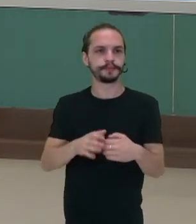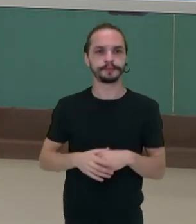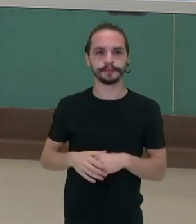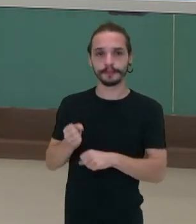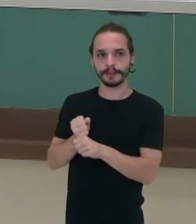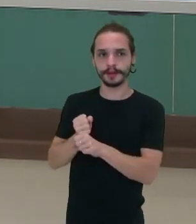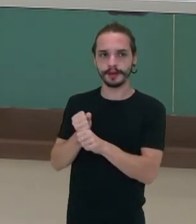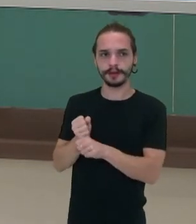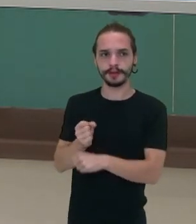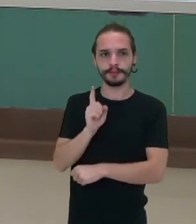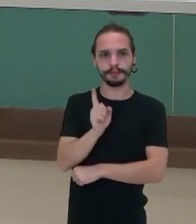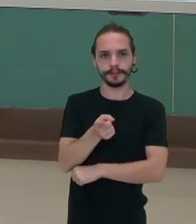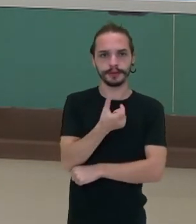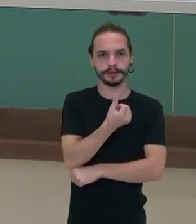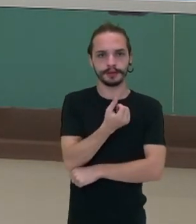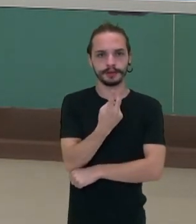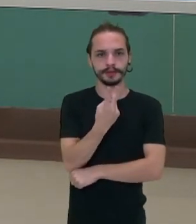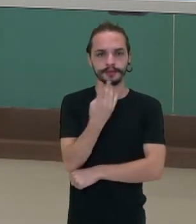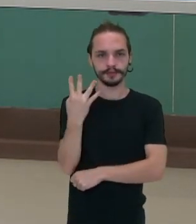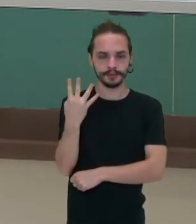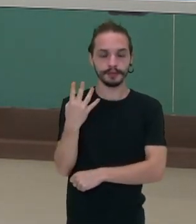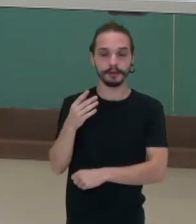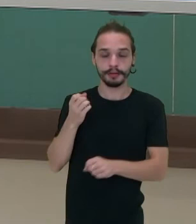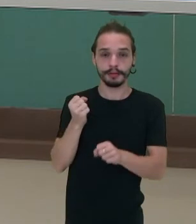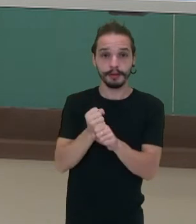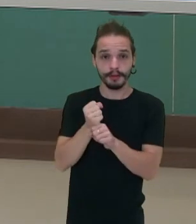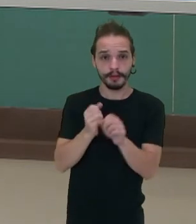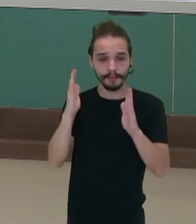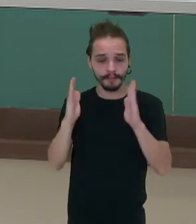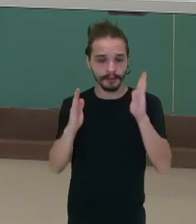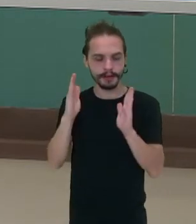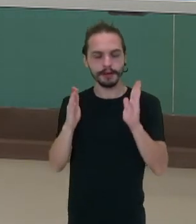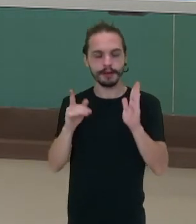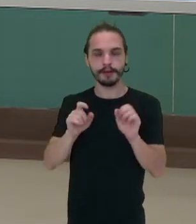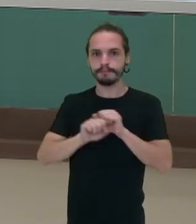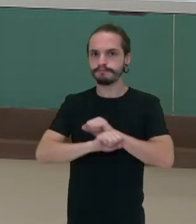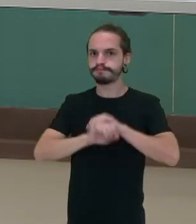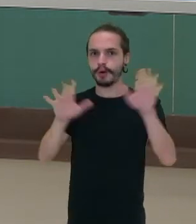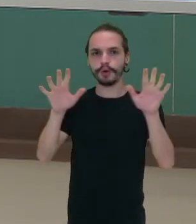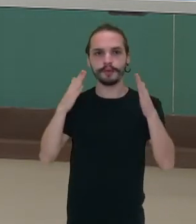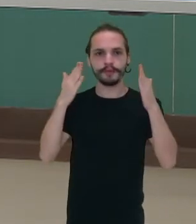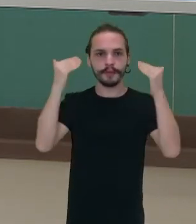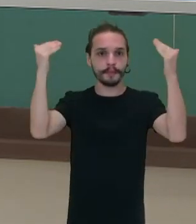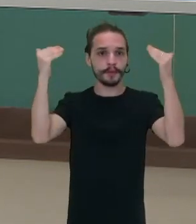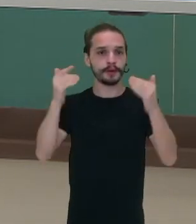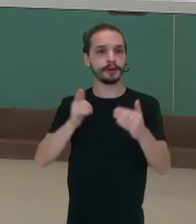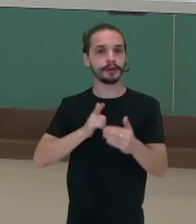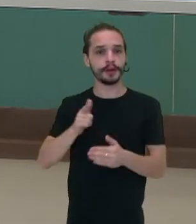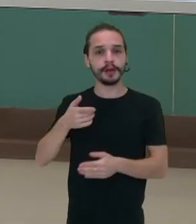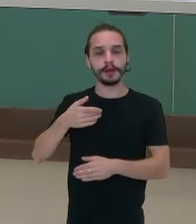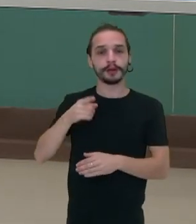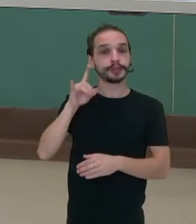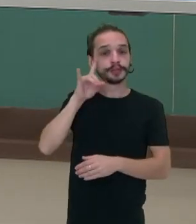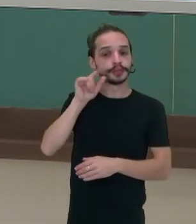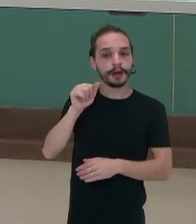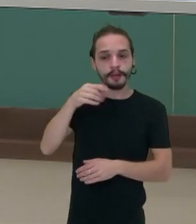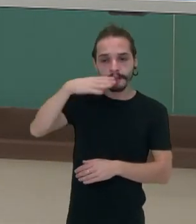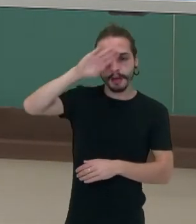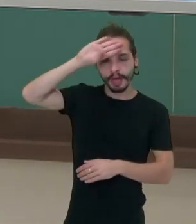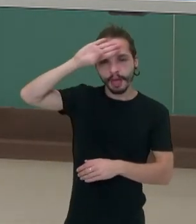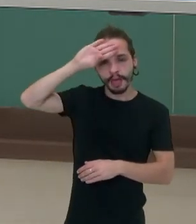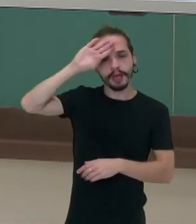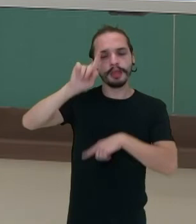1624. E nessa época ele se torna uma grande estrela. Tanto é que ele, de tanto trabalhar, um dia ele contrai uma febre e logo em seguida ele morre. Então,